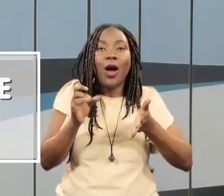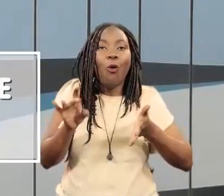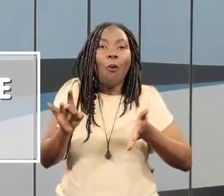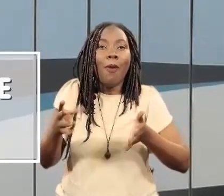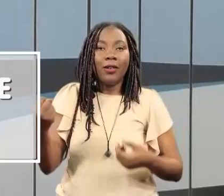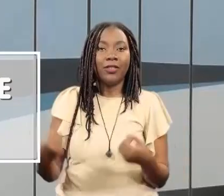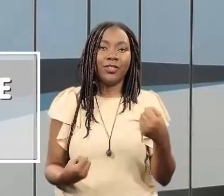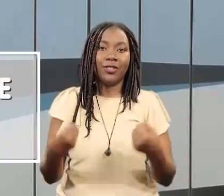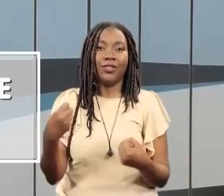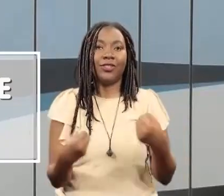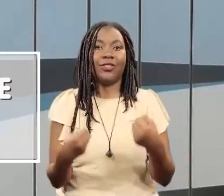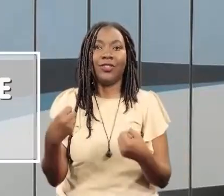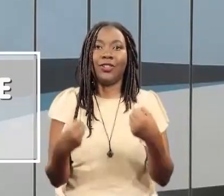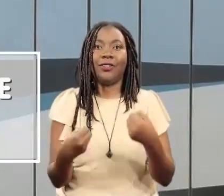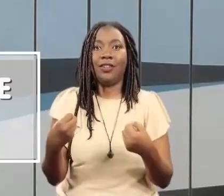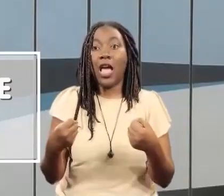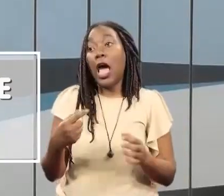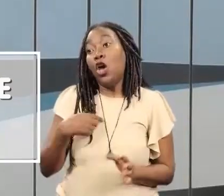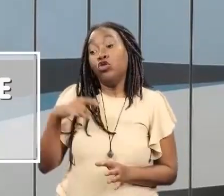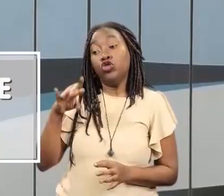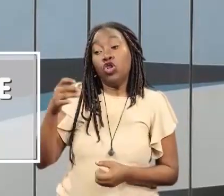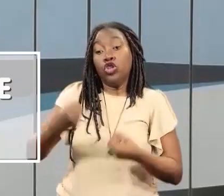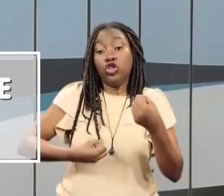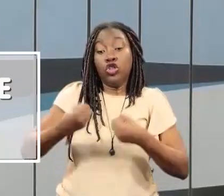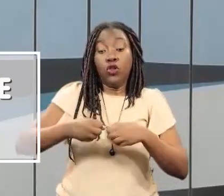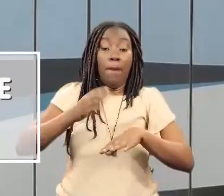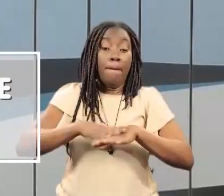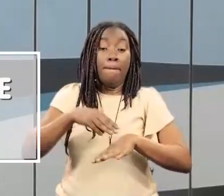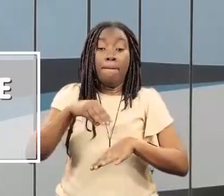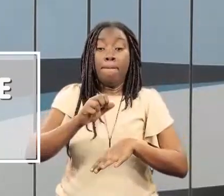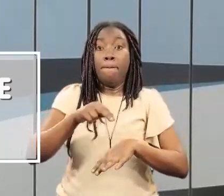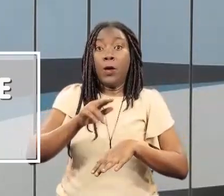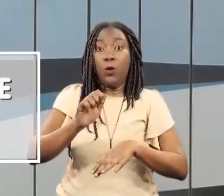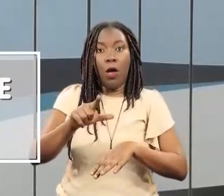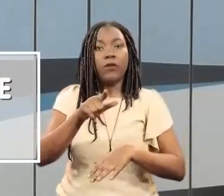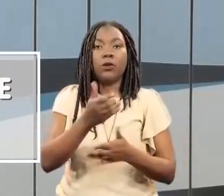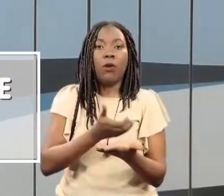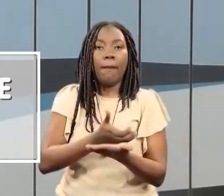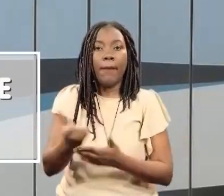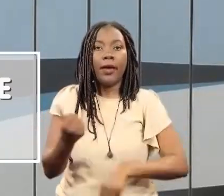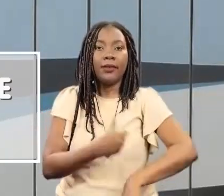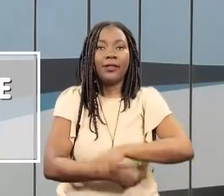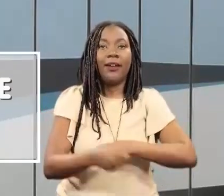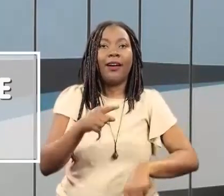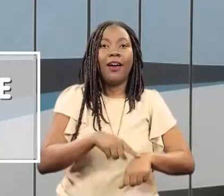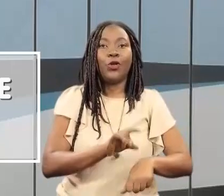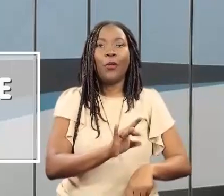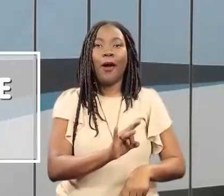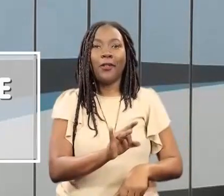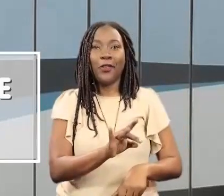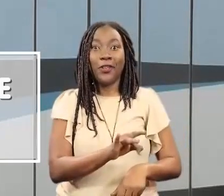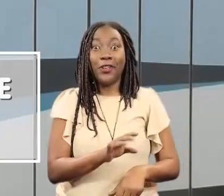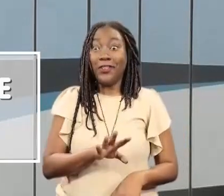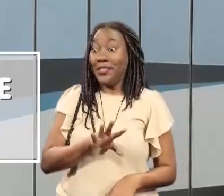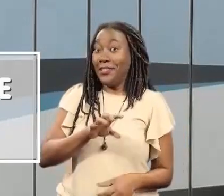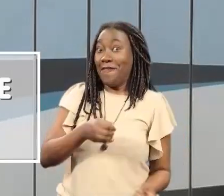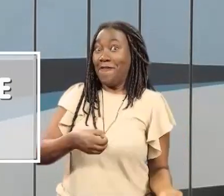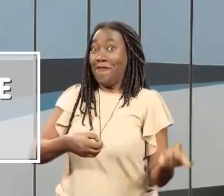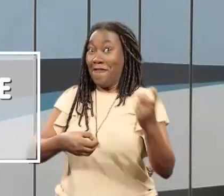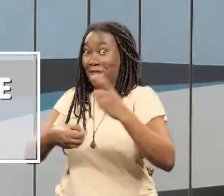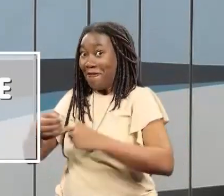Dirigir. Perfeito. Eu só dirijo carro manual. Aí você começa a dirigir carro automático. Você vai pegar um manual,